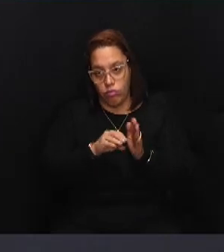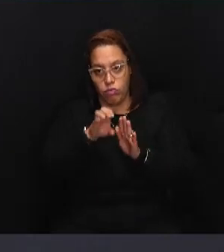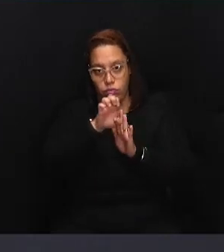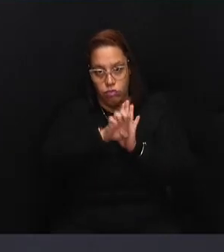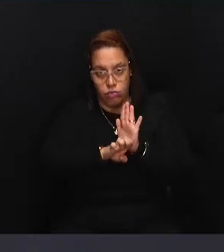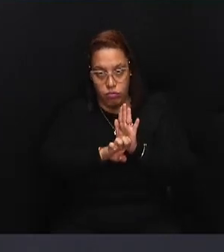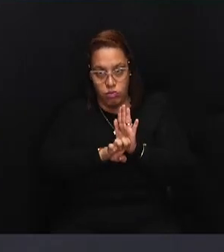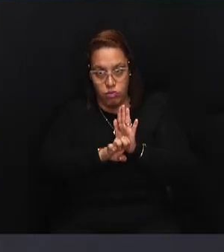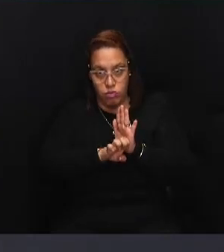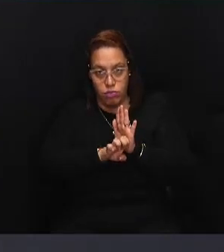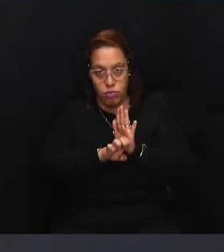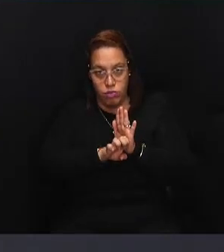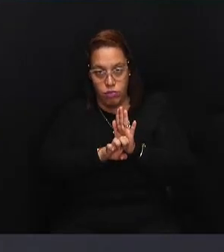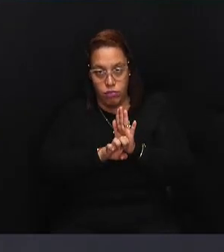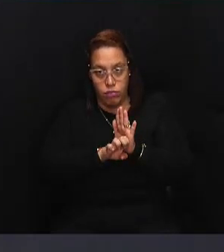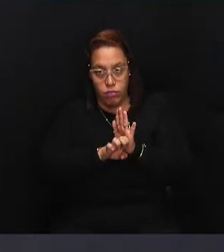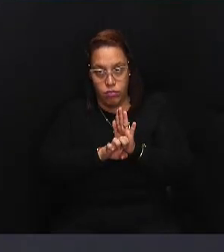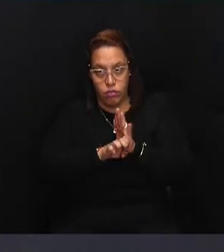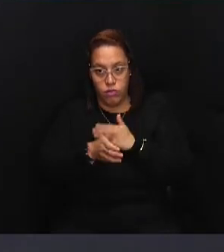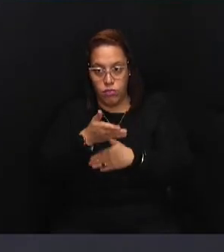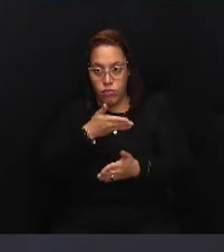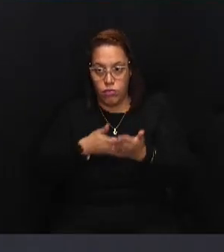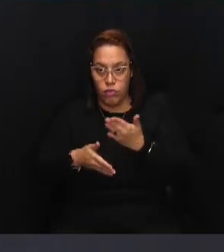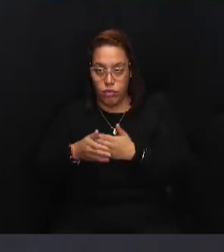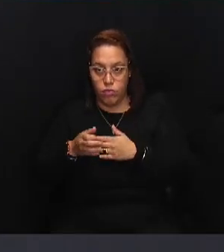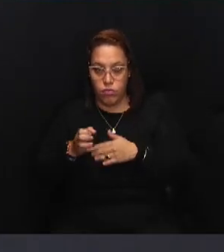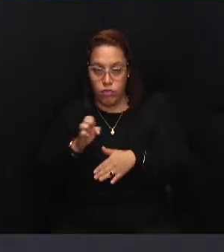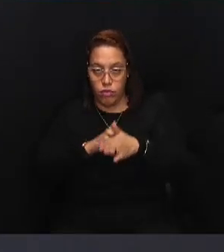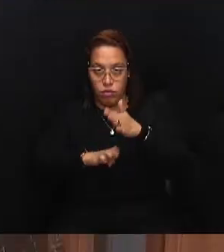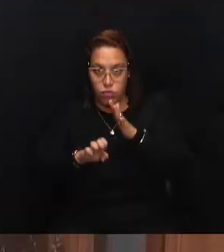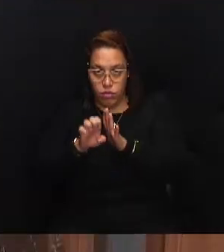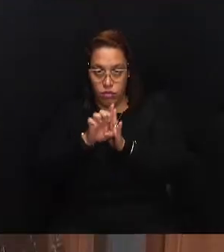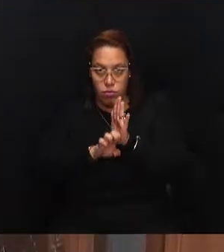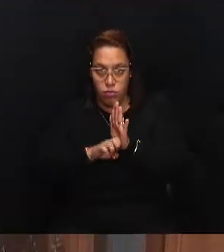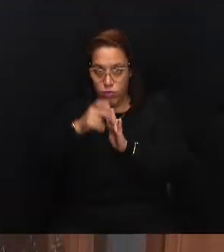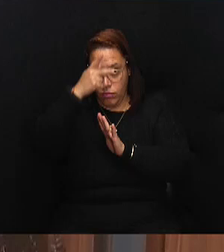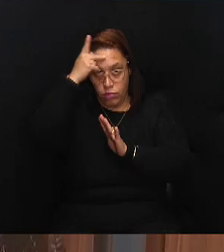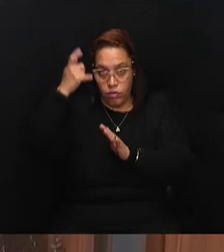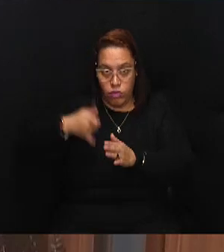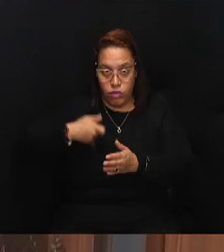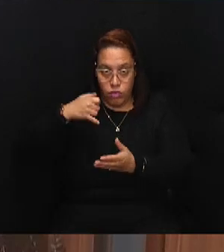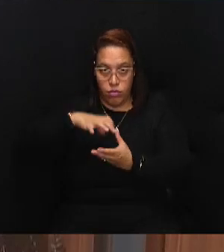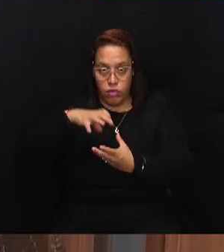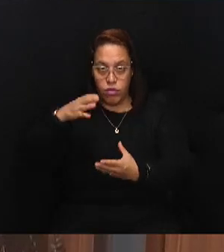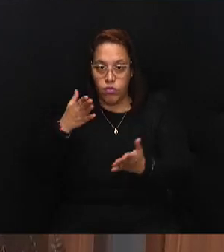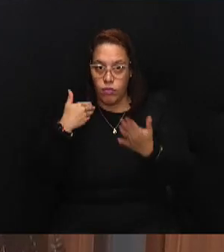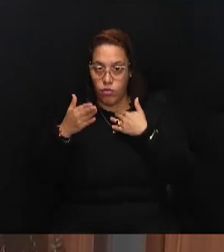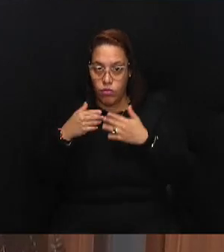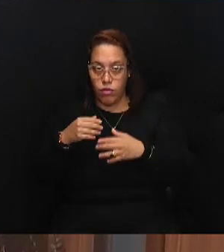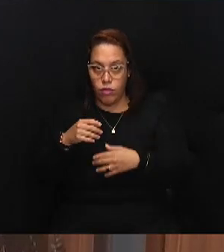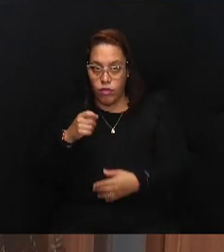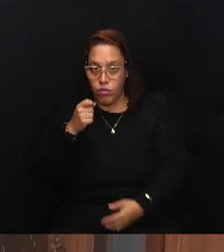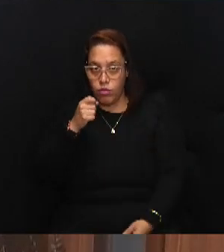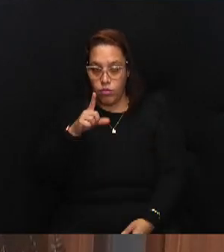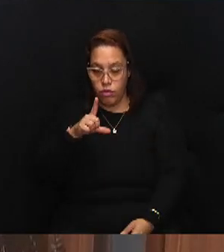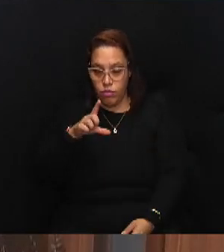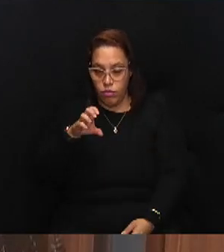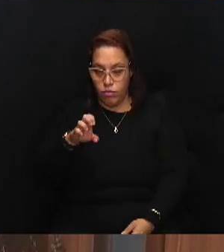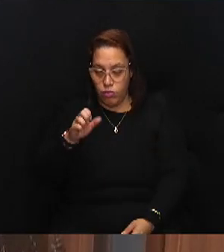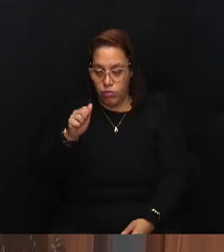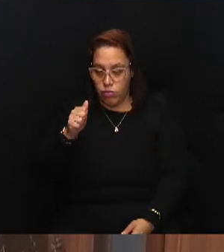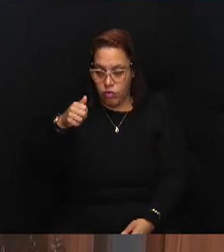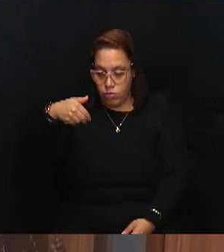para a gente trocar uma conversa aqui. O Estatuto da Pessoa Idosa, eu estava até conversando com o doutor Leandro antes de